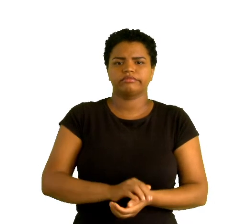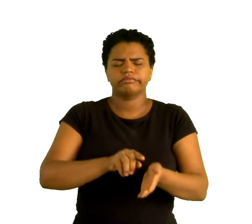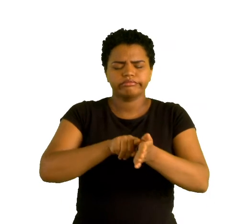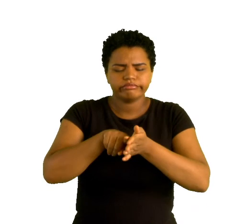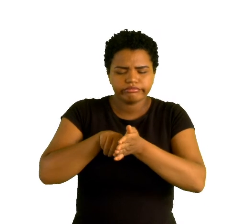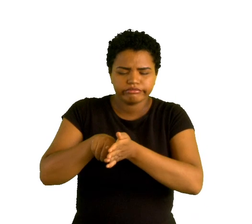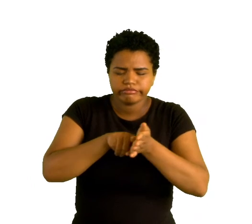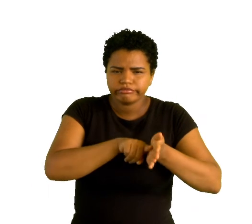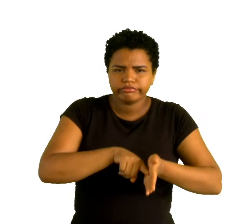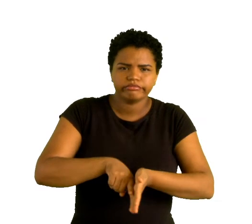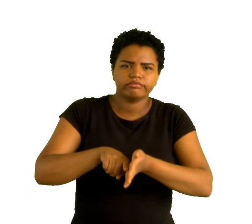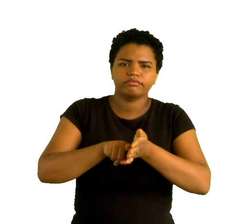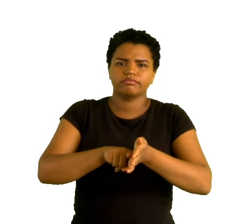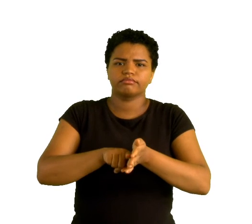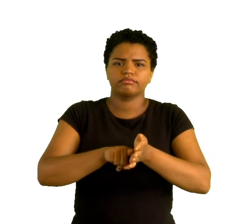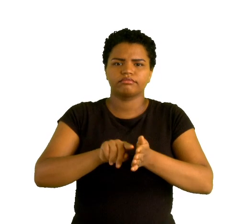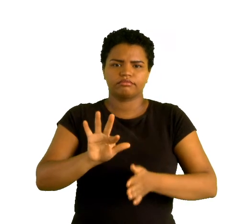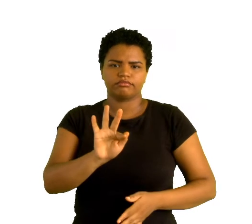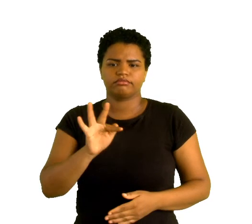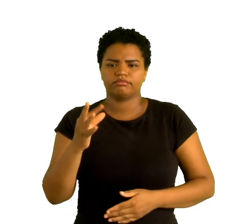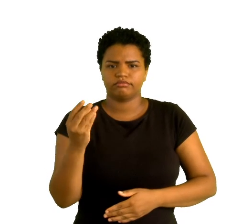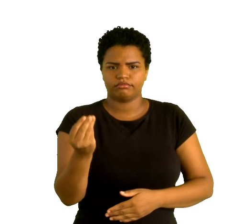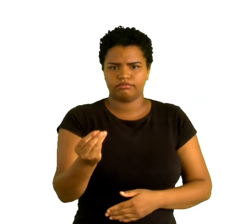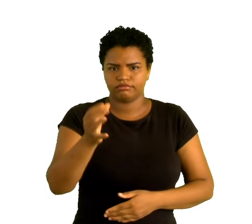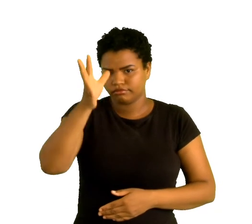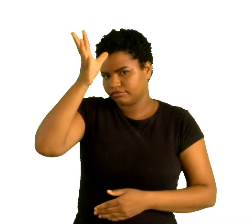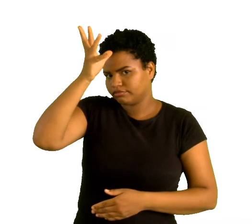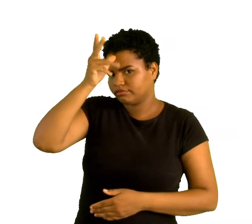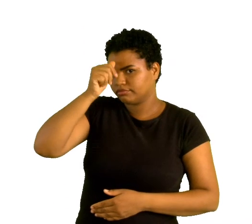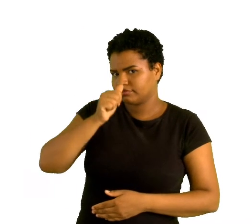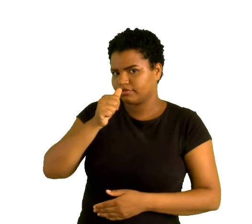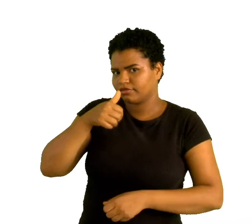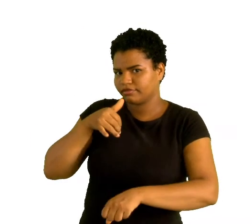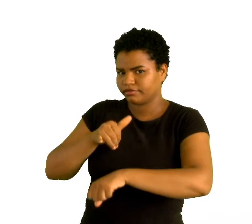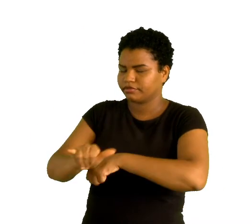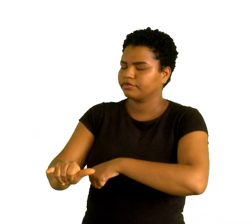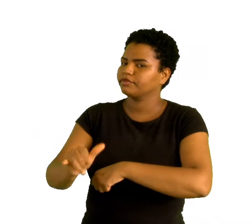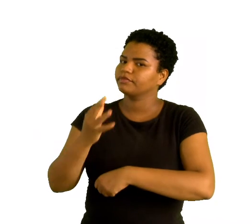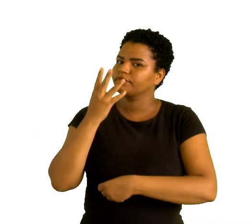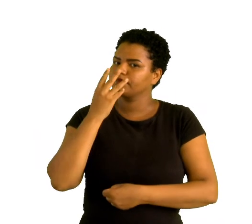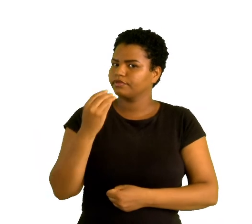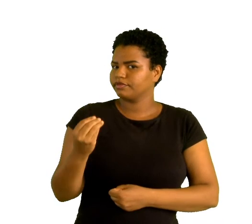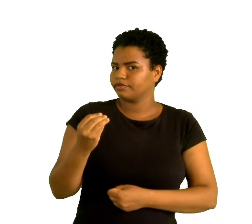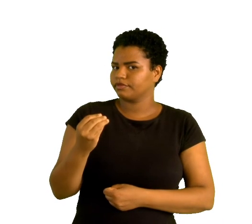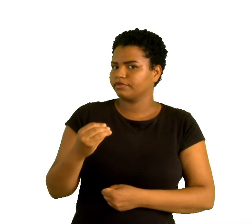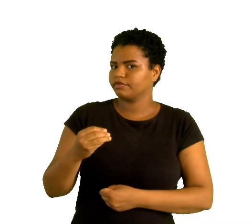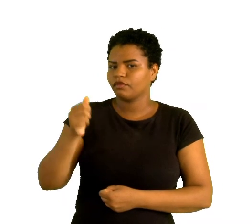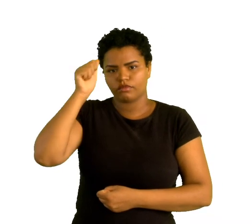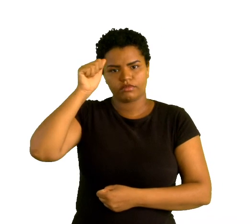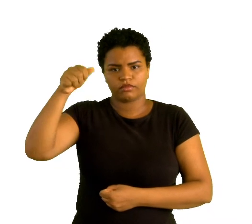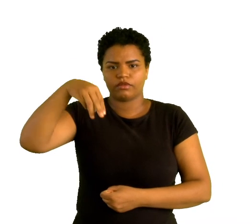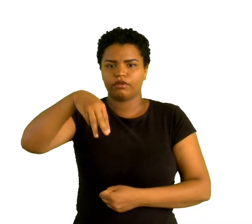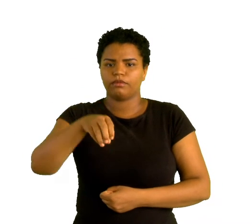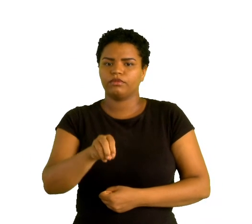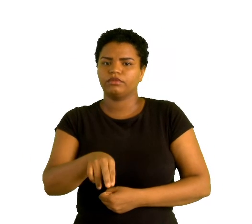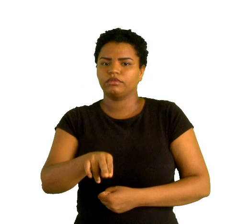Analisando a fábula O Galo que Logrou a Raposa, de Monteiro